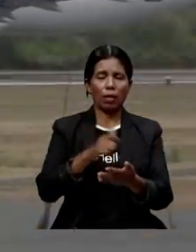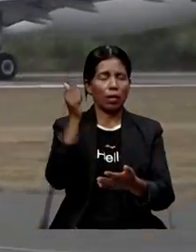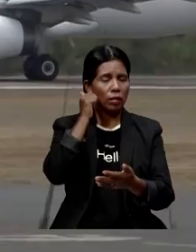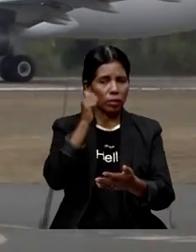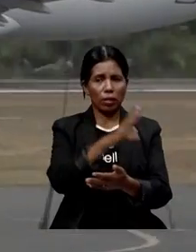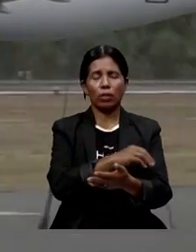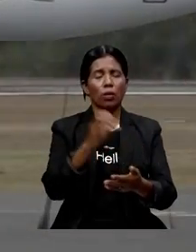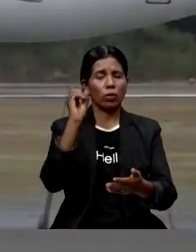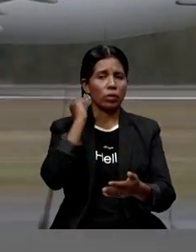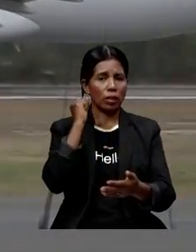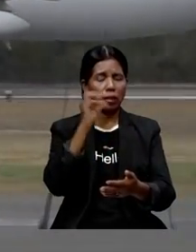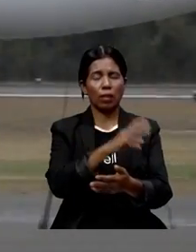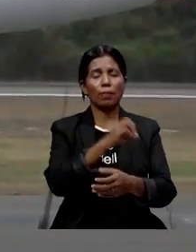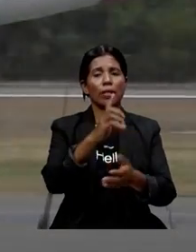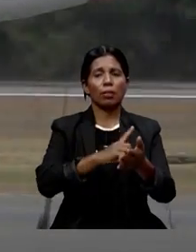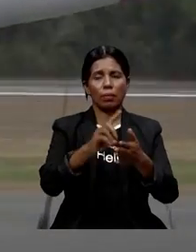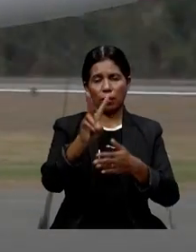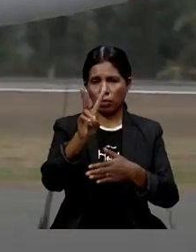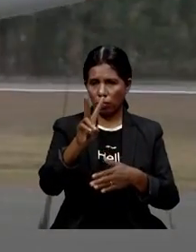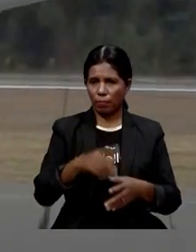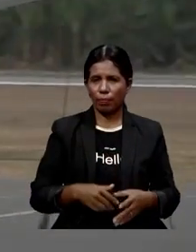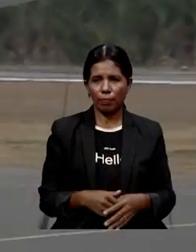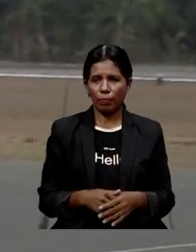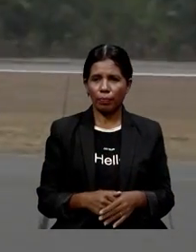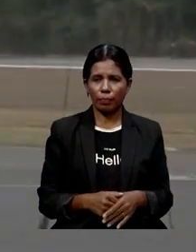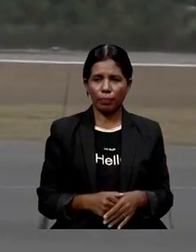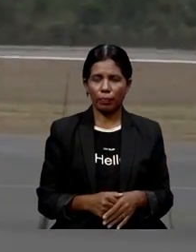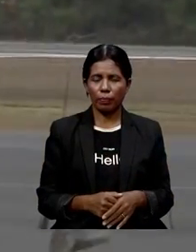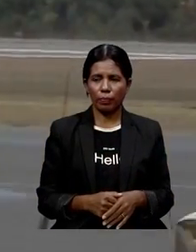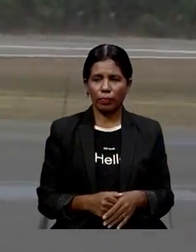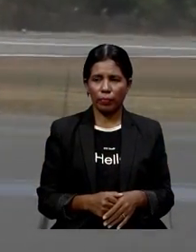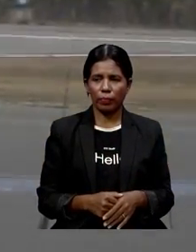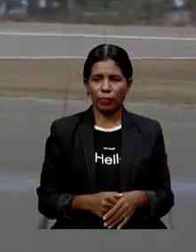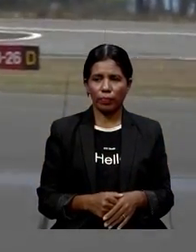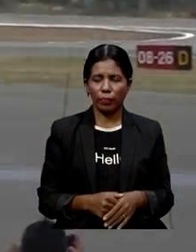Oceania, quase semana rua. Agostinho da Costa, Adair Ximenes, GMN.